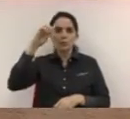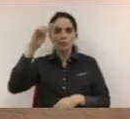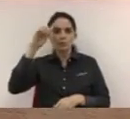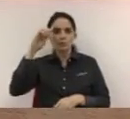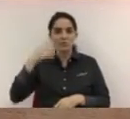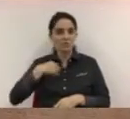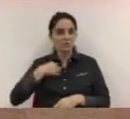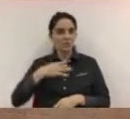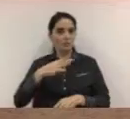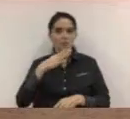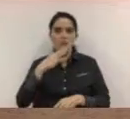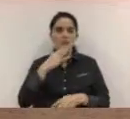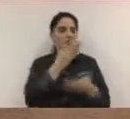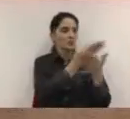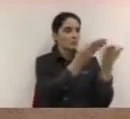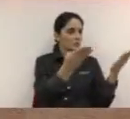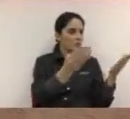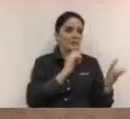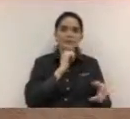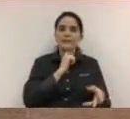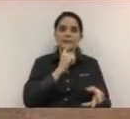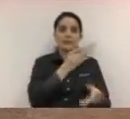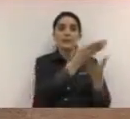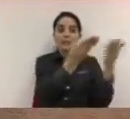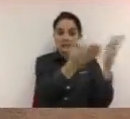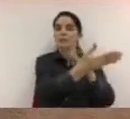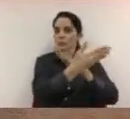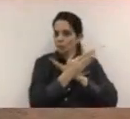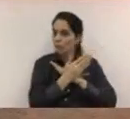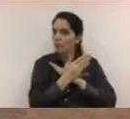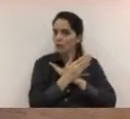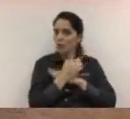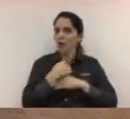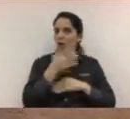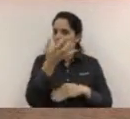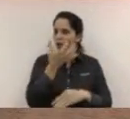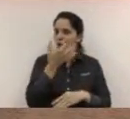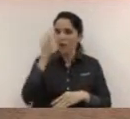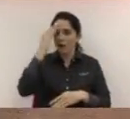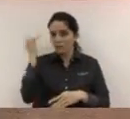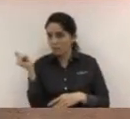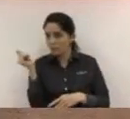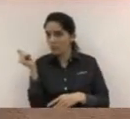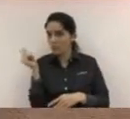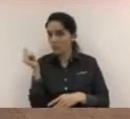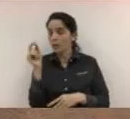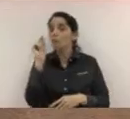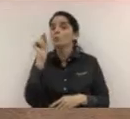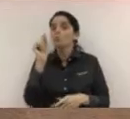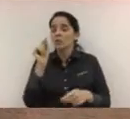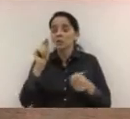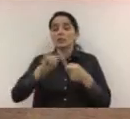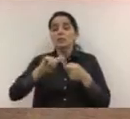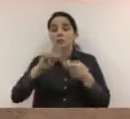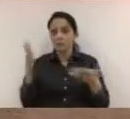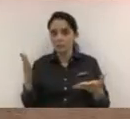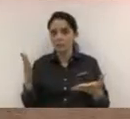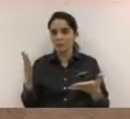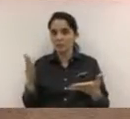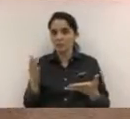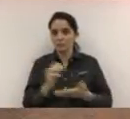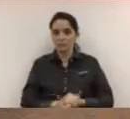me ajudar e abraçaram a causa. Então, eu gostaria de saber qual é a opinião e quais serão as medidas tomadas em relação a esse assunto.